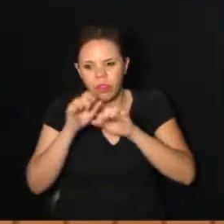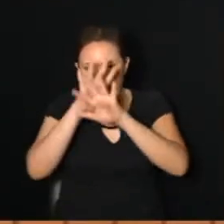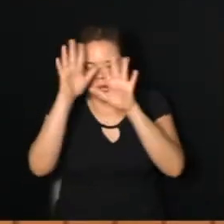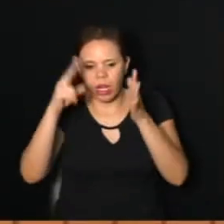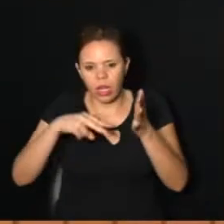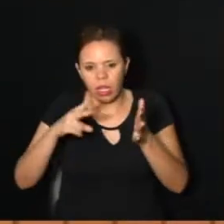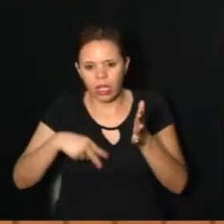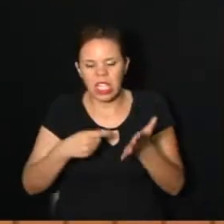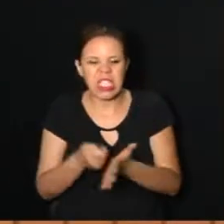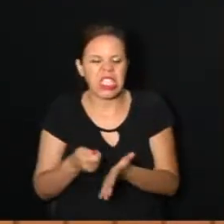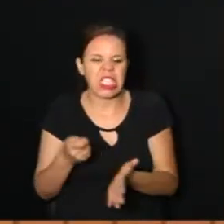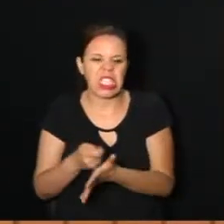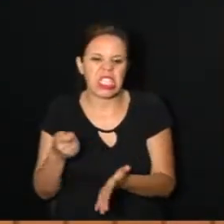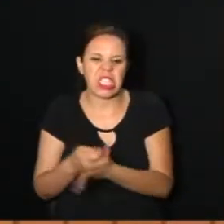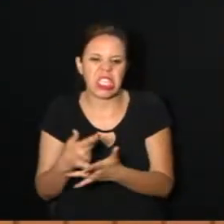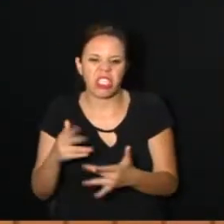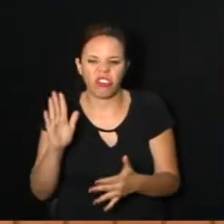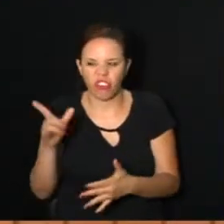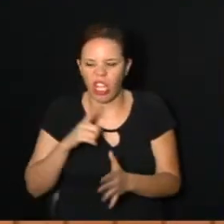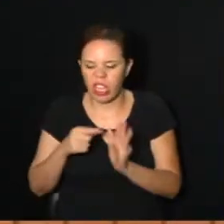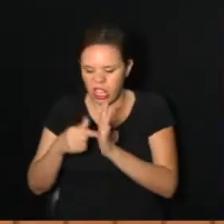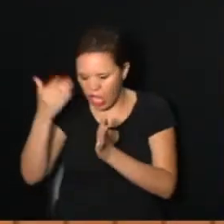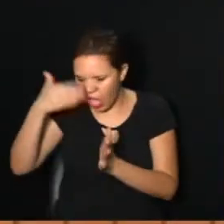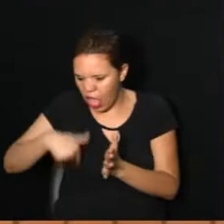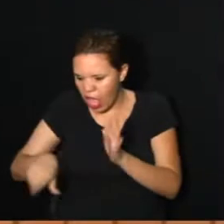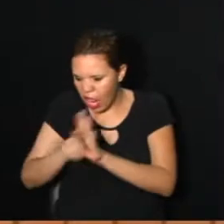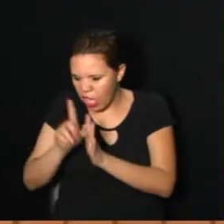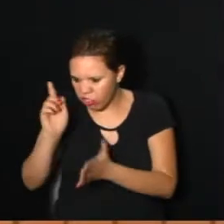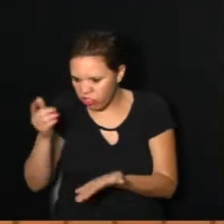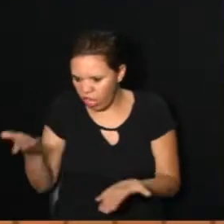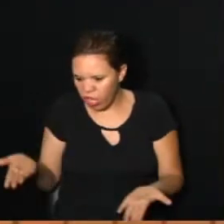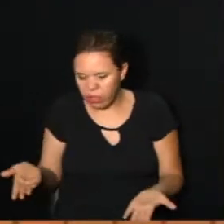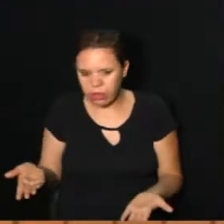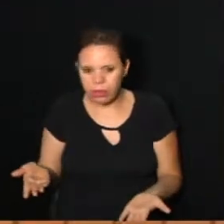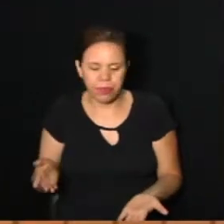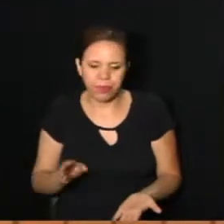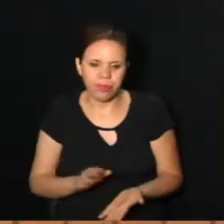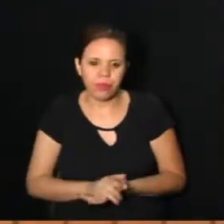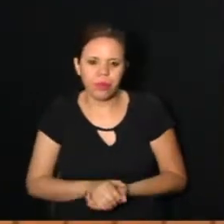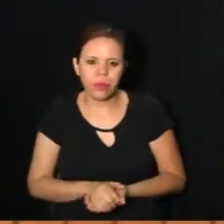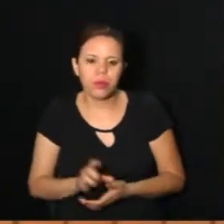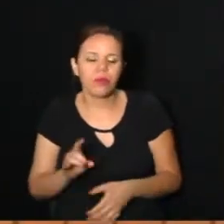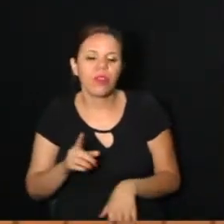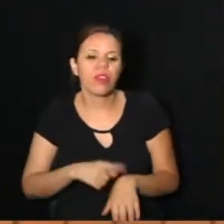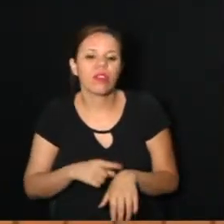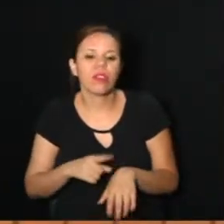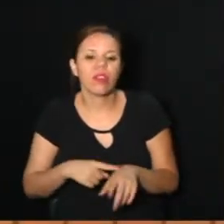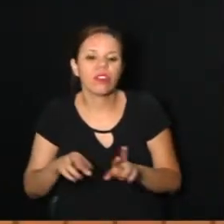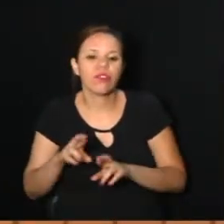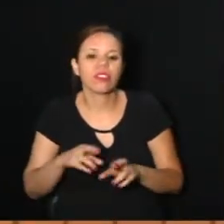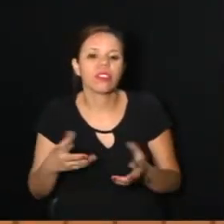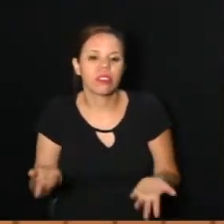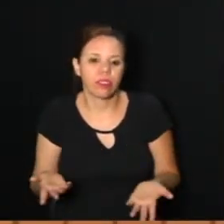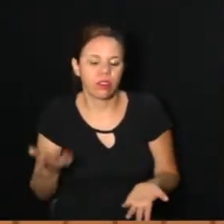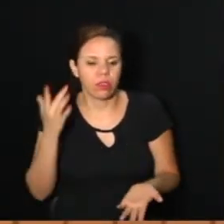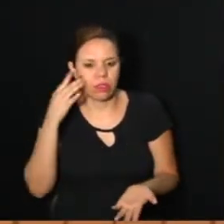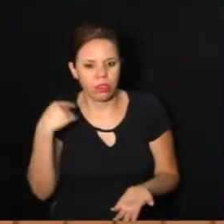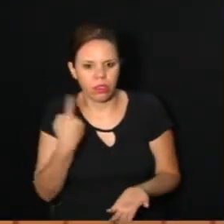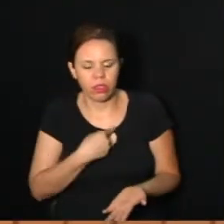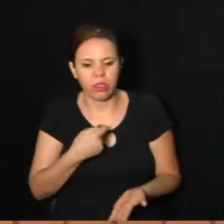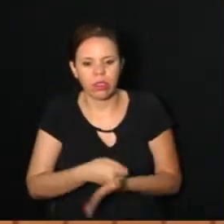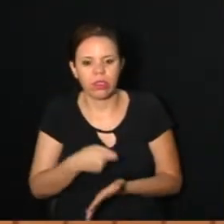ficar exigindo aquilo que já está lá, que a lei já preconiza, não. Só na hora da fiscalização que eu acho que a gente tem que